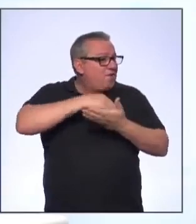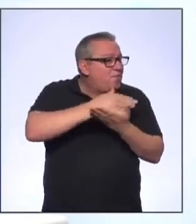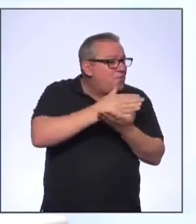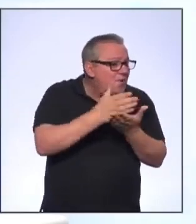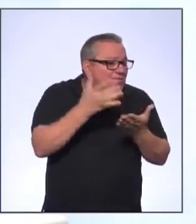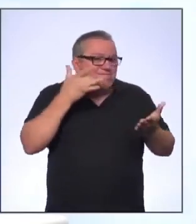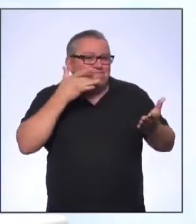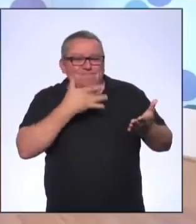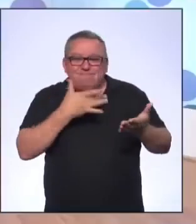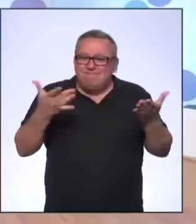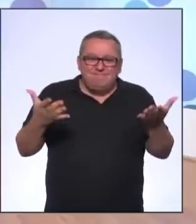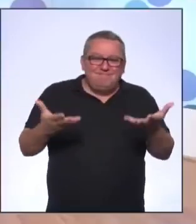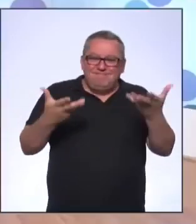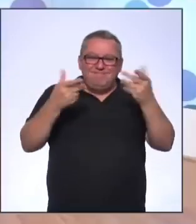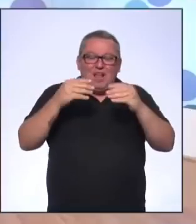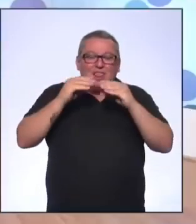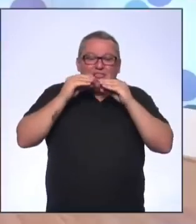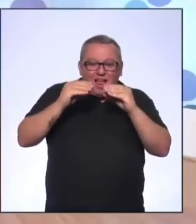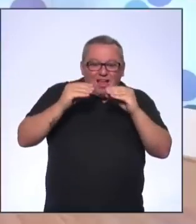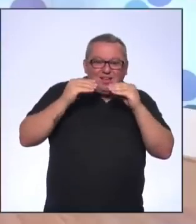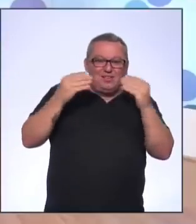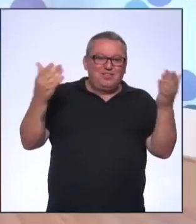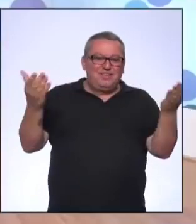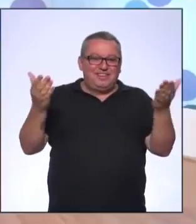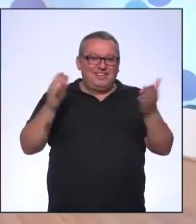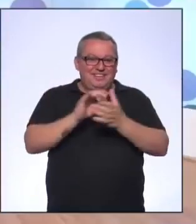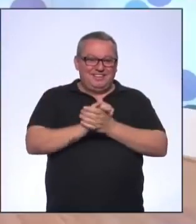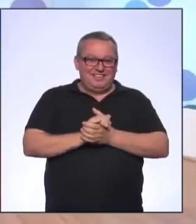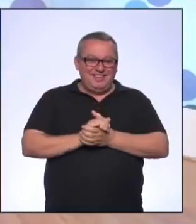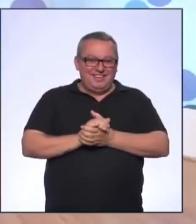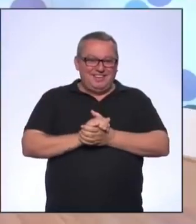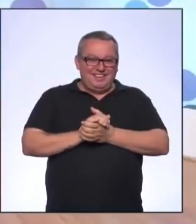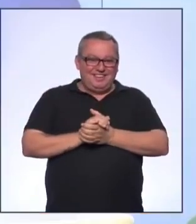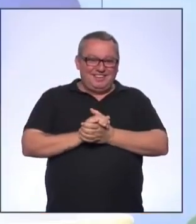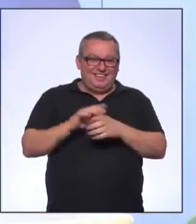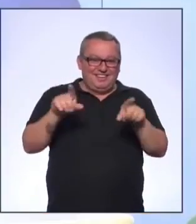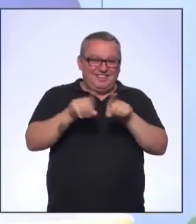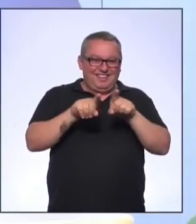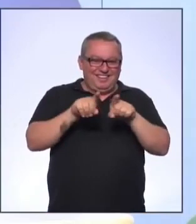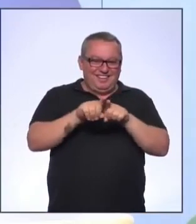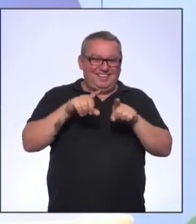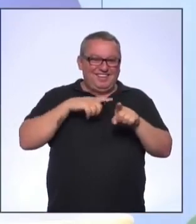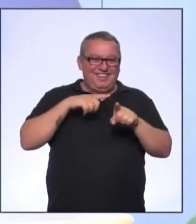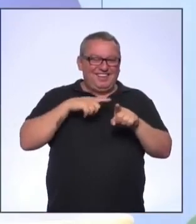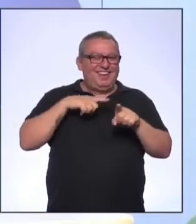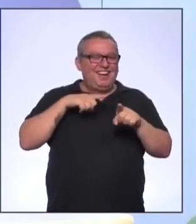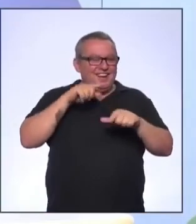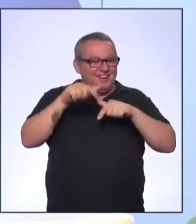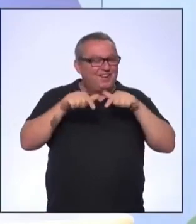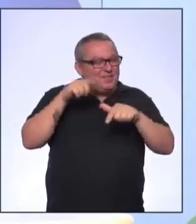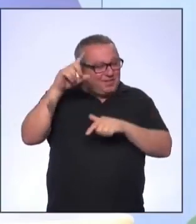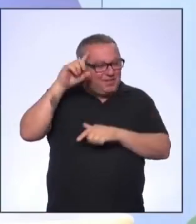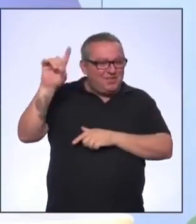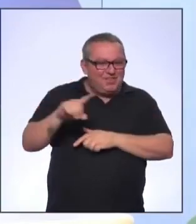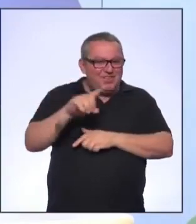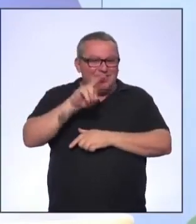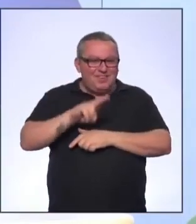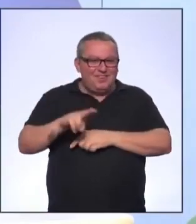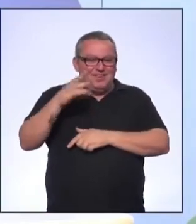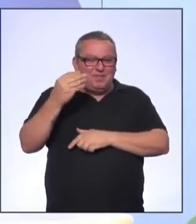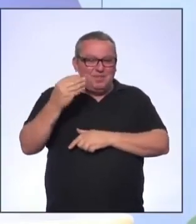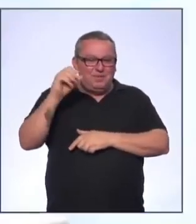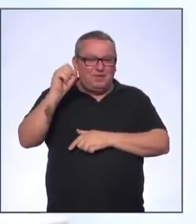faço um bolo, faço um lanche, sempre refrigerante para todo mundo. Então, faz parte do cotidiano, eles usam muito